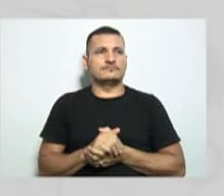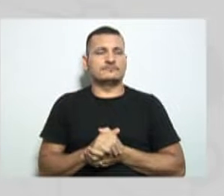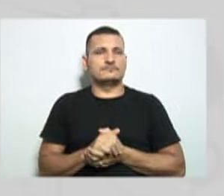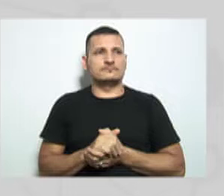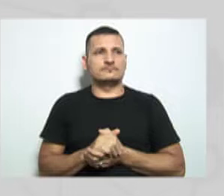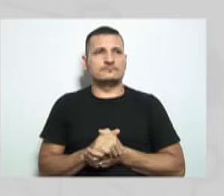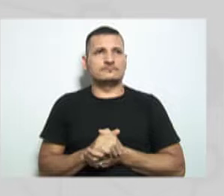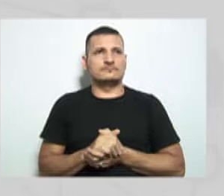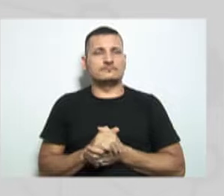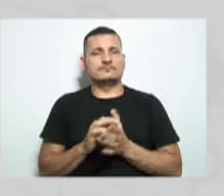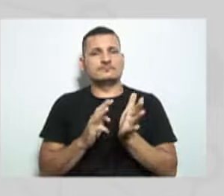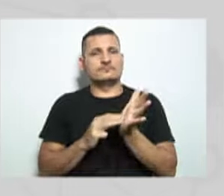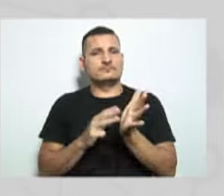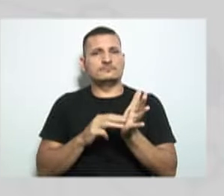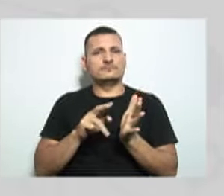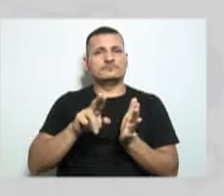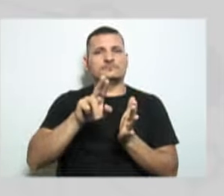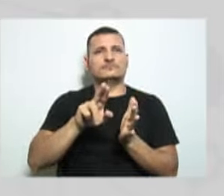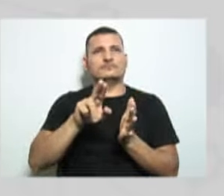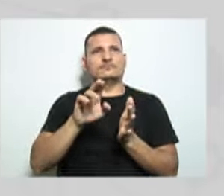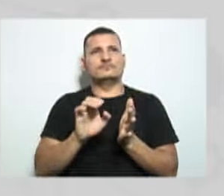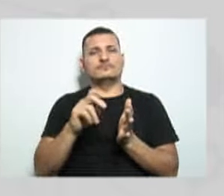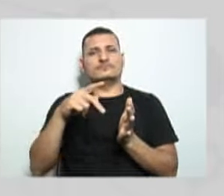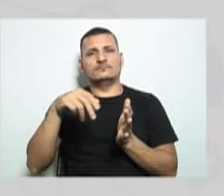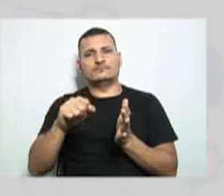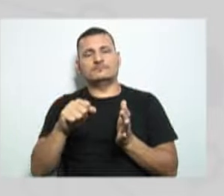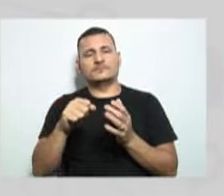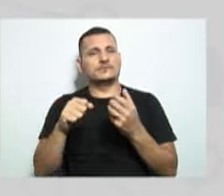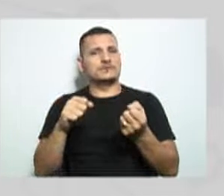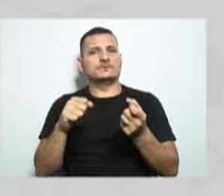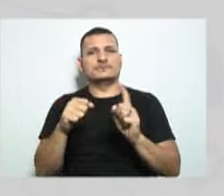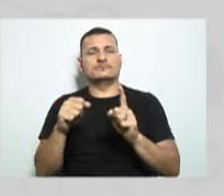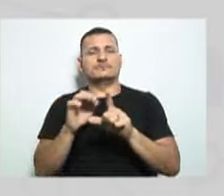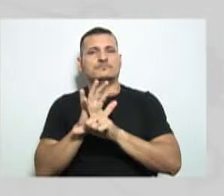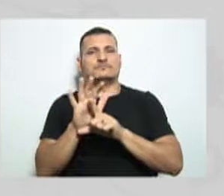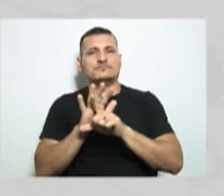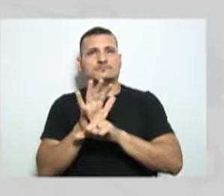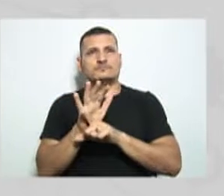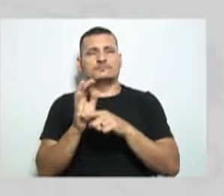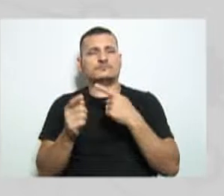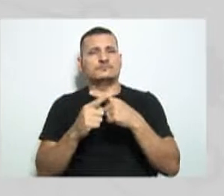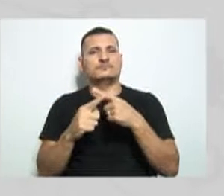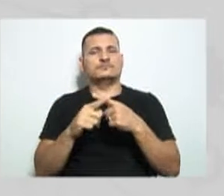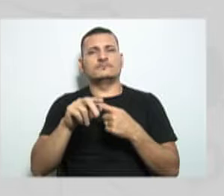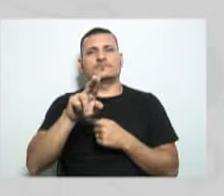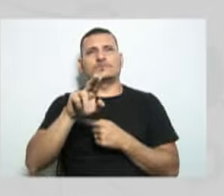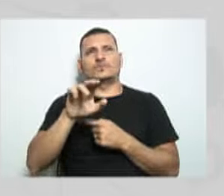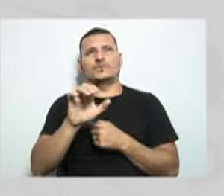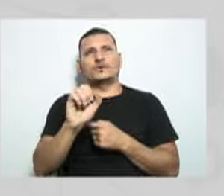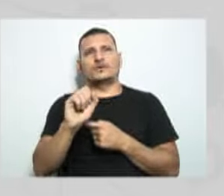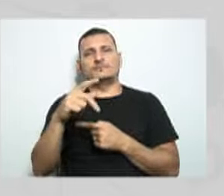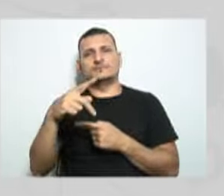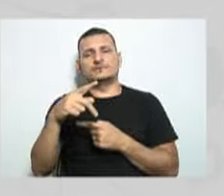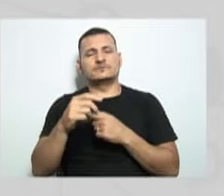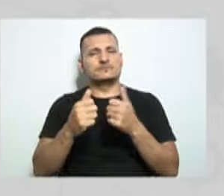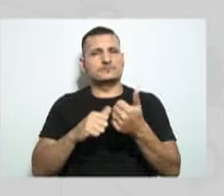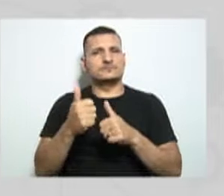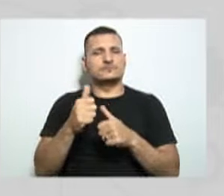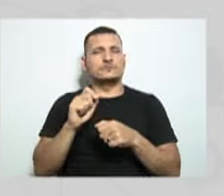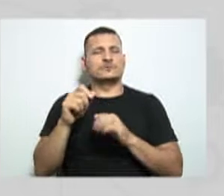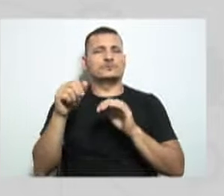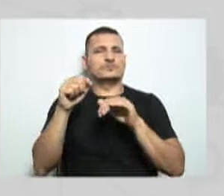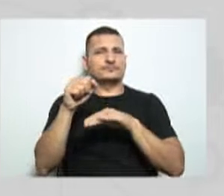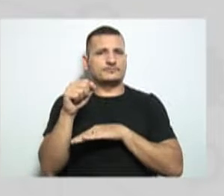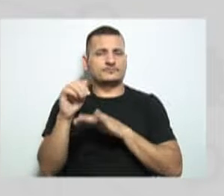O método UEPS não é aceito pela legislação do imposto de renda, pois o UEPS superavalia o estoque final. Qual foi a informação que